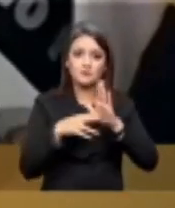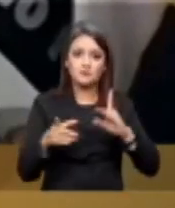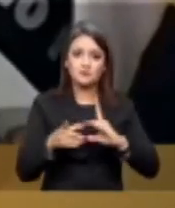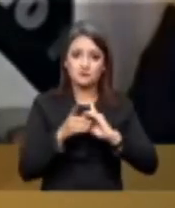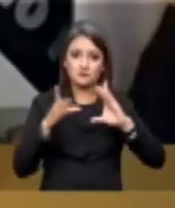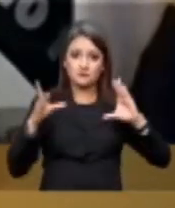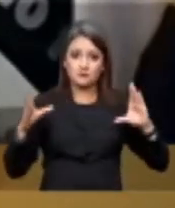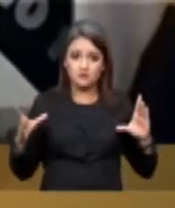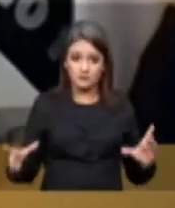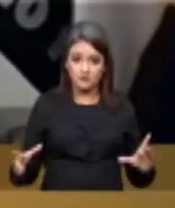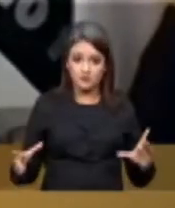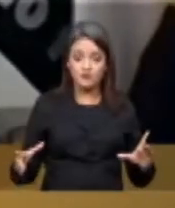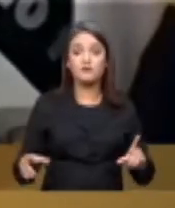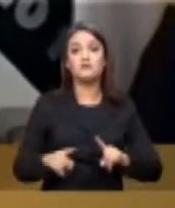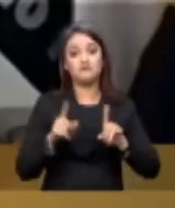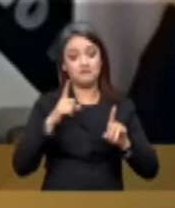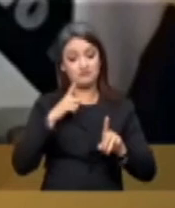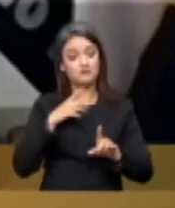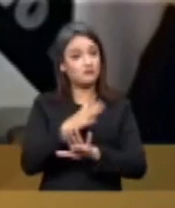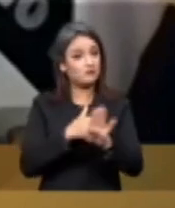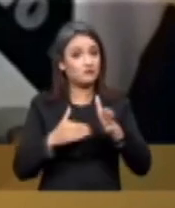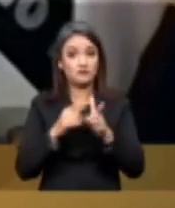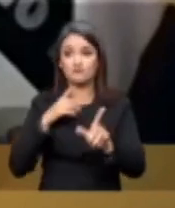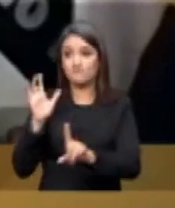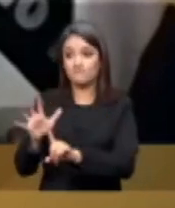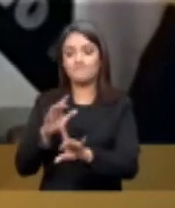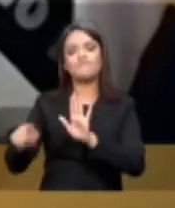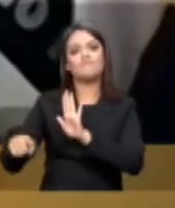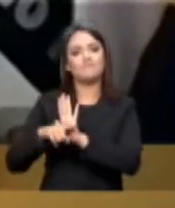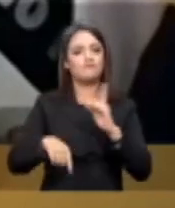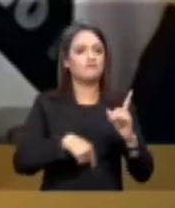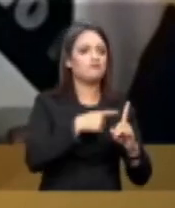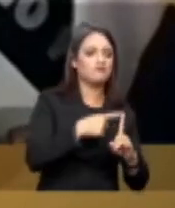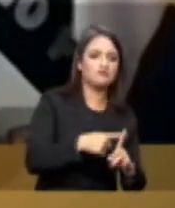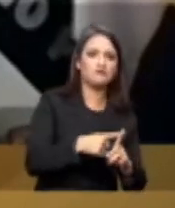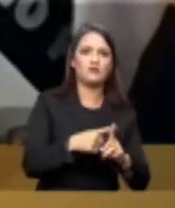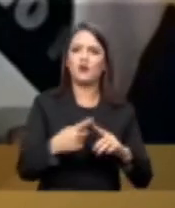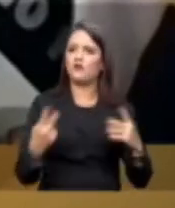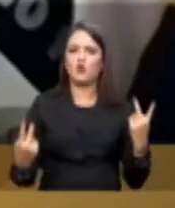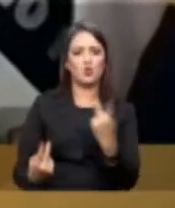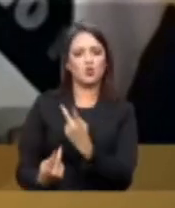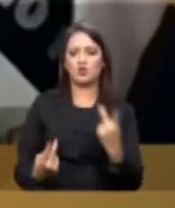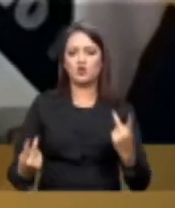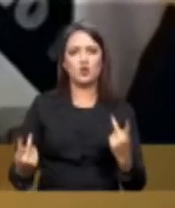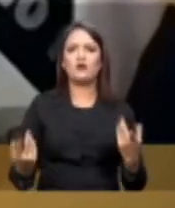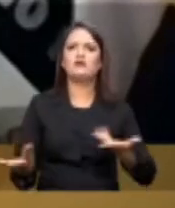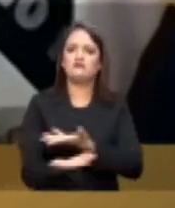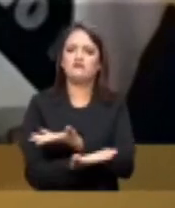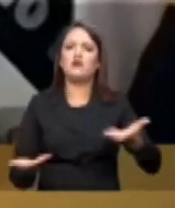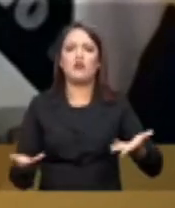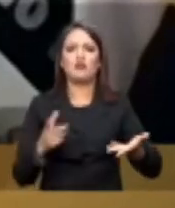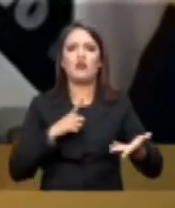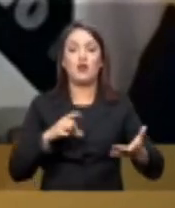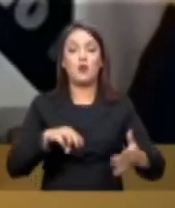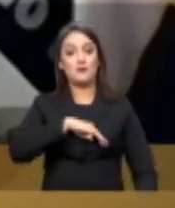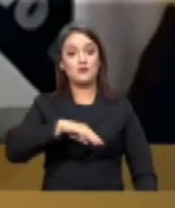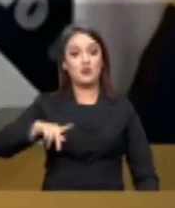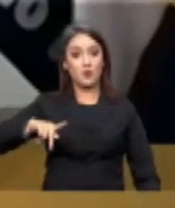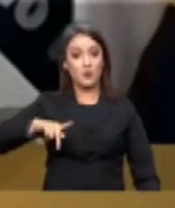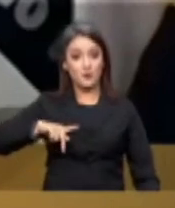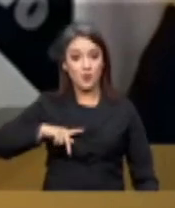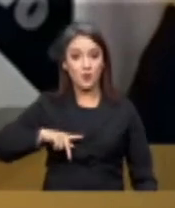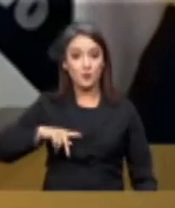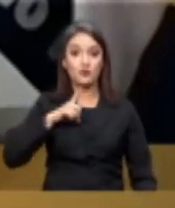mesmo efeito, positivo ou negativo, sobre a ordem jurídica e vice-versa. O Ministério Público é,